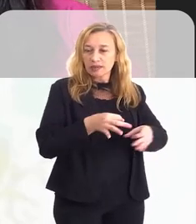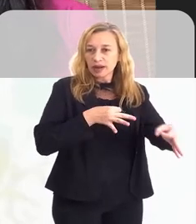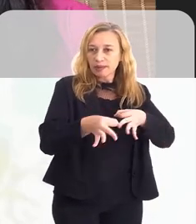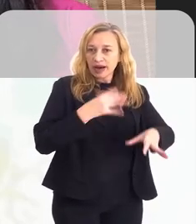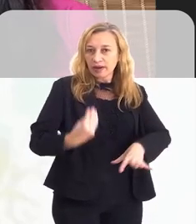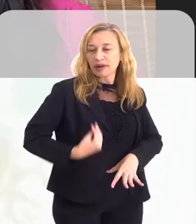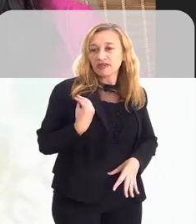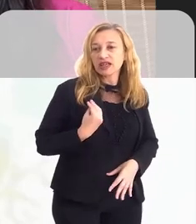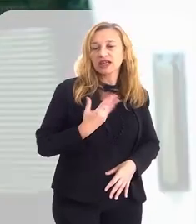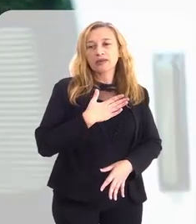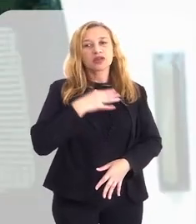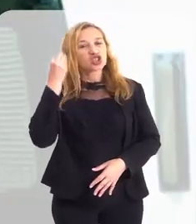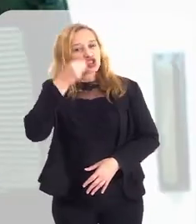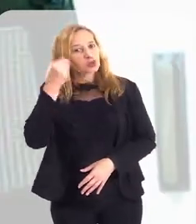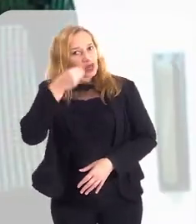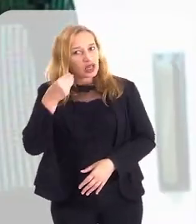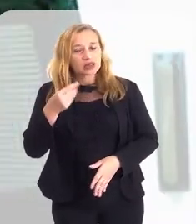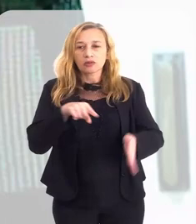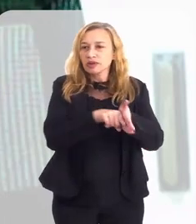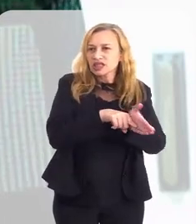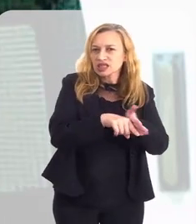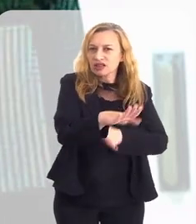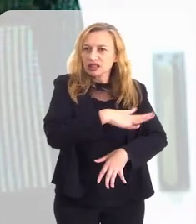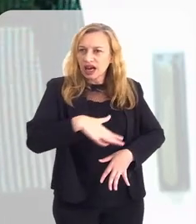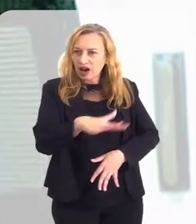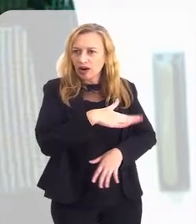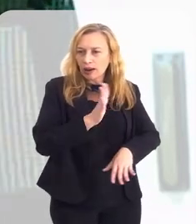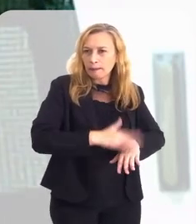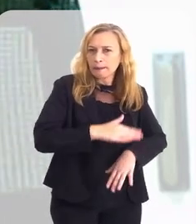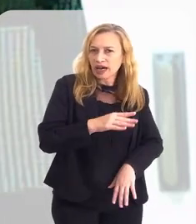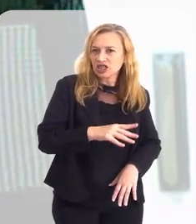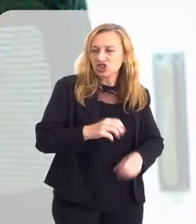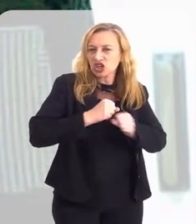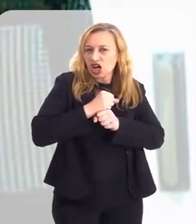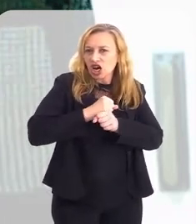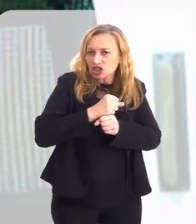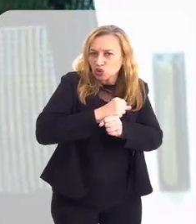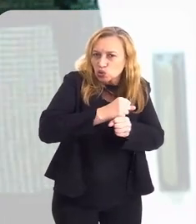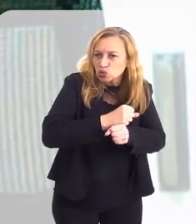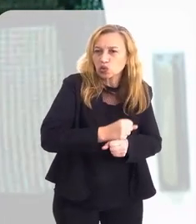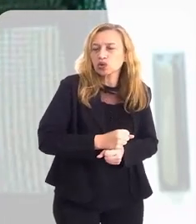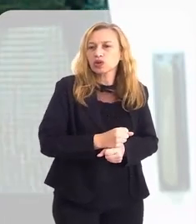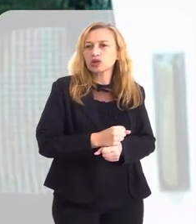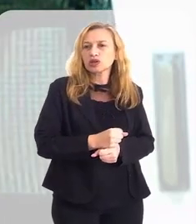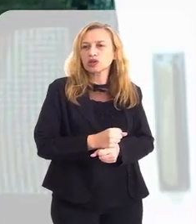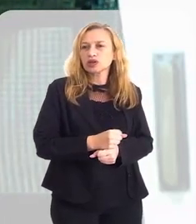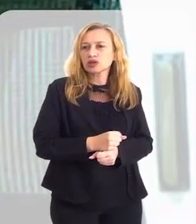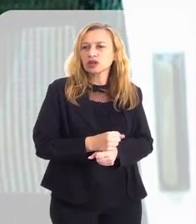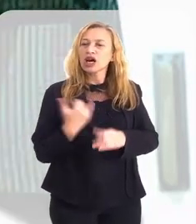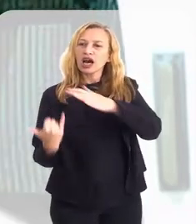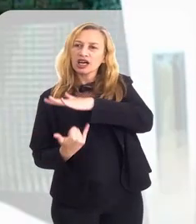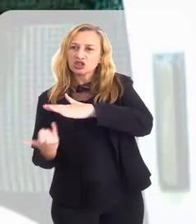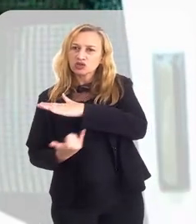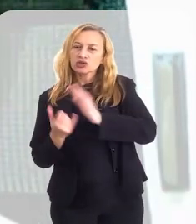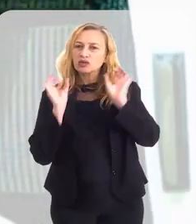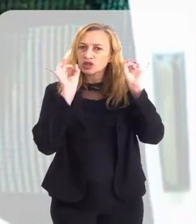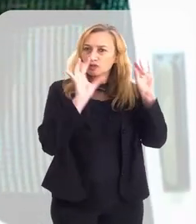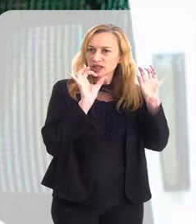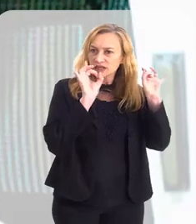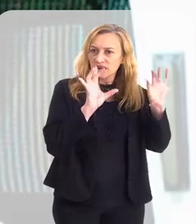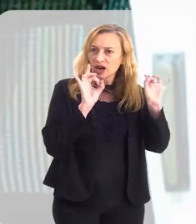para a vida. Na minha experiência como pesquisador da área há mais de 2 décadas, a